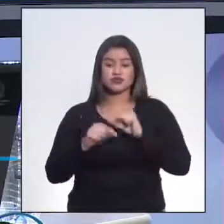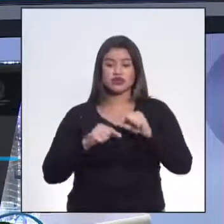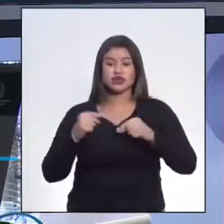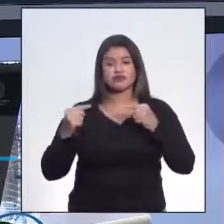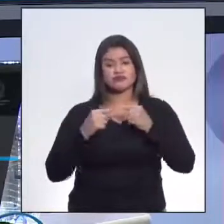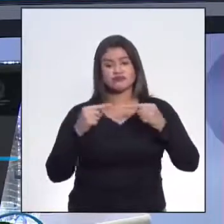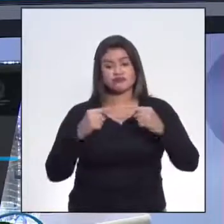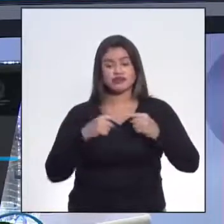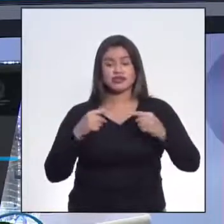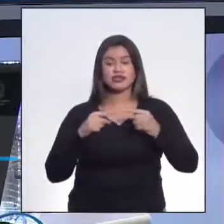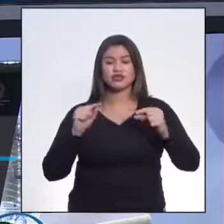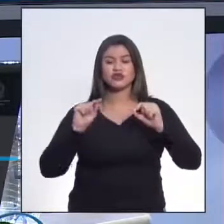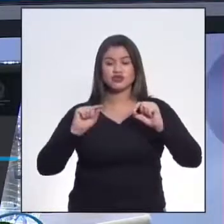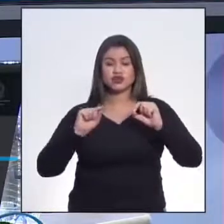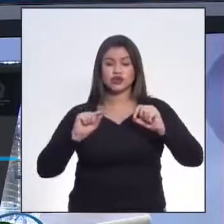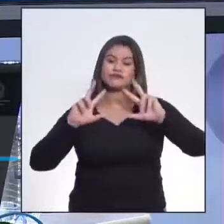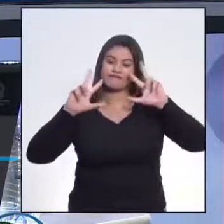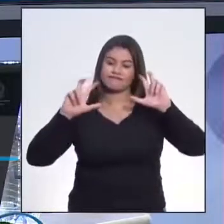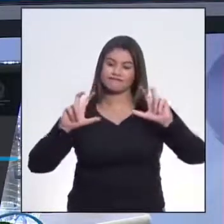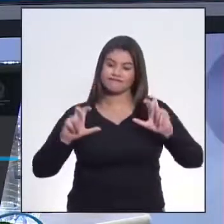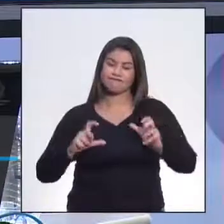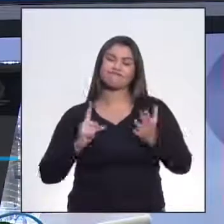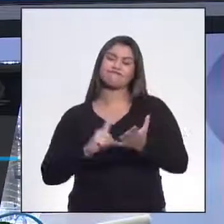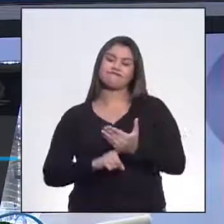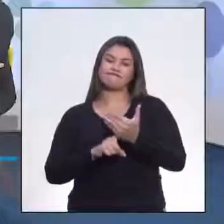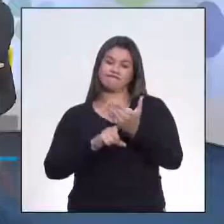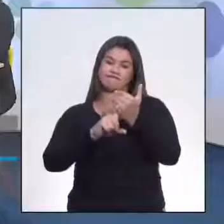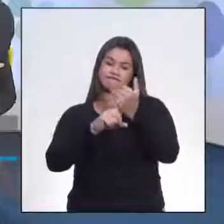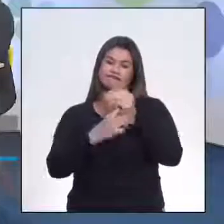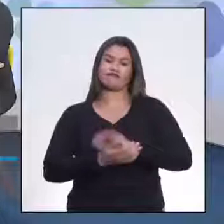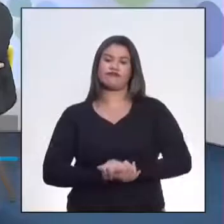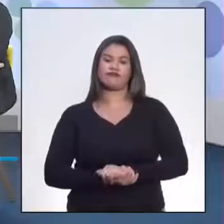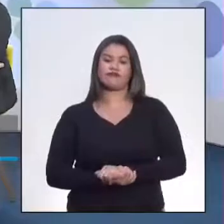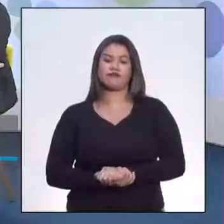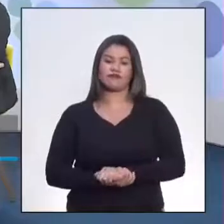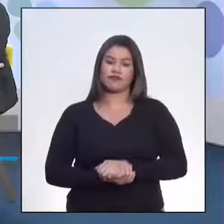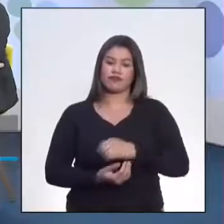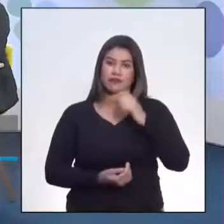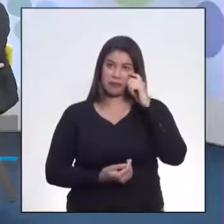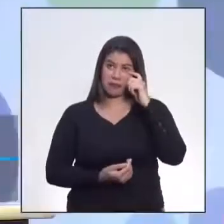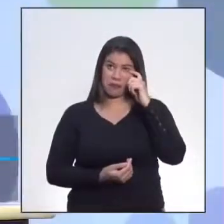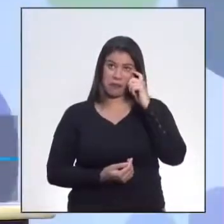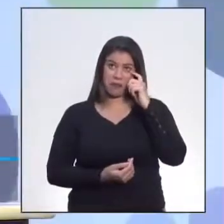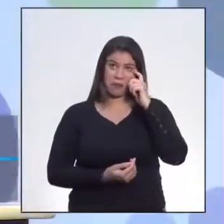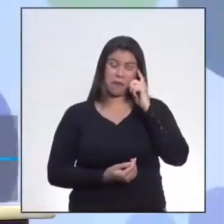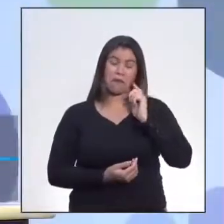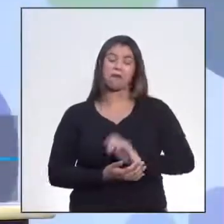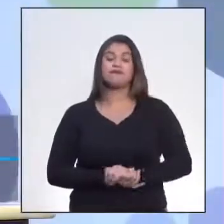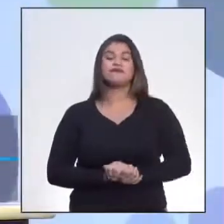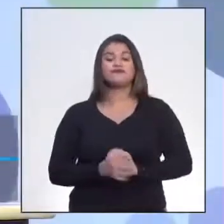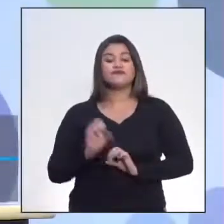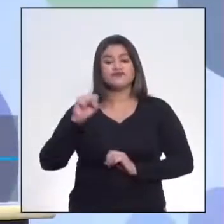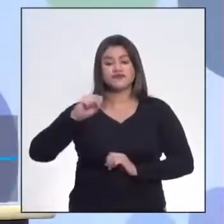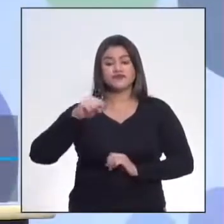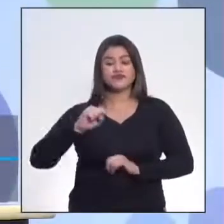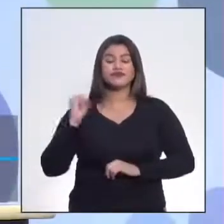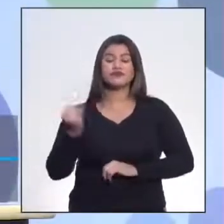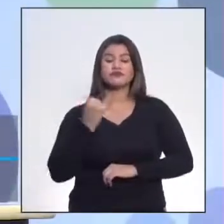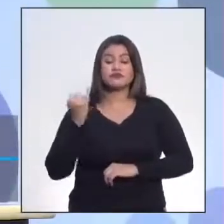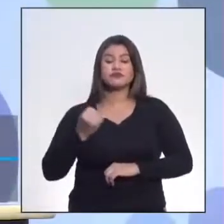está totalmente dentro da temática da nossa aula, né, professora? Isso mesmo. É importante lembrar também a quantidade de